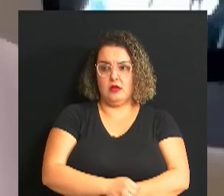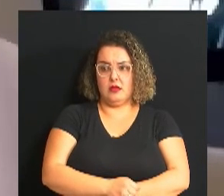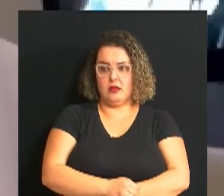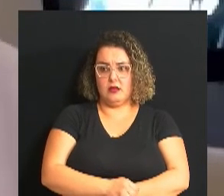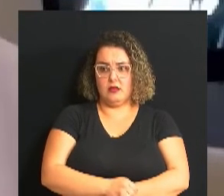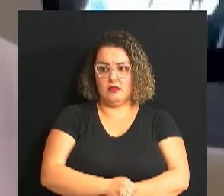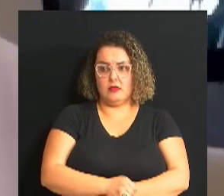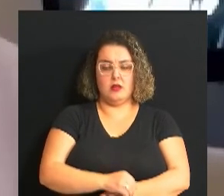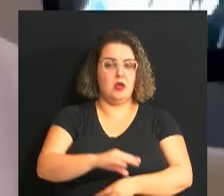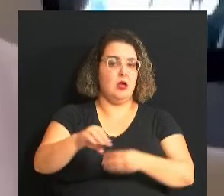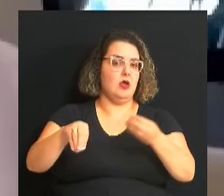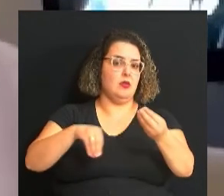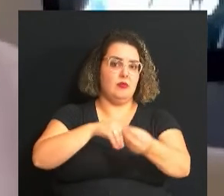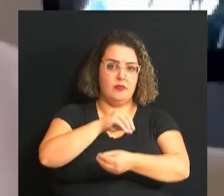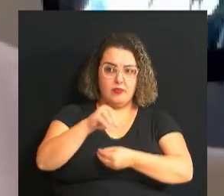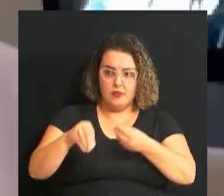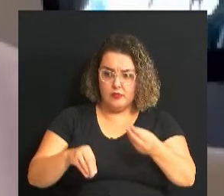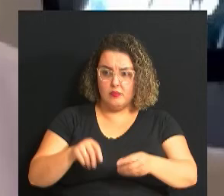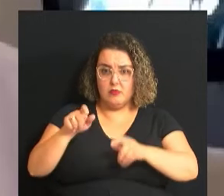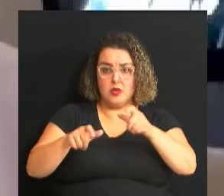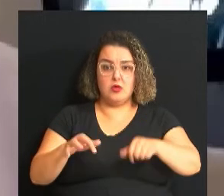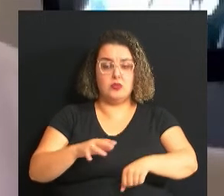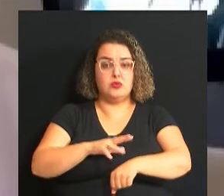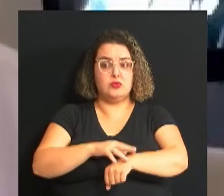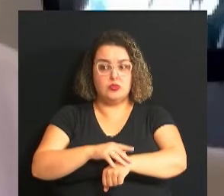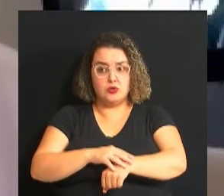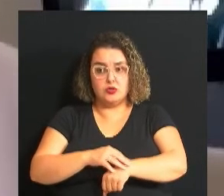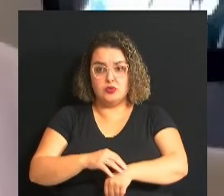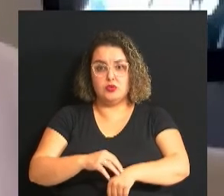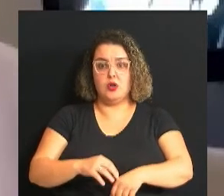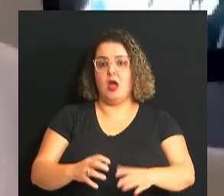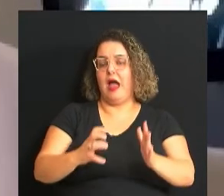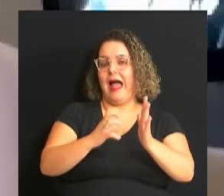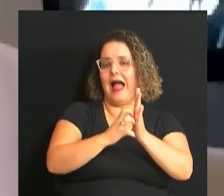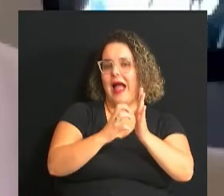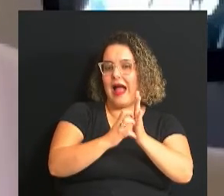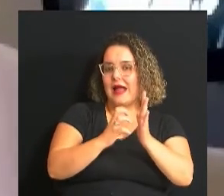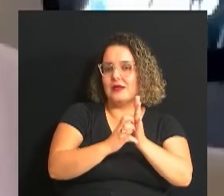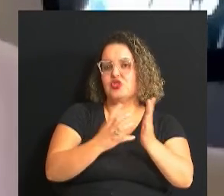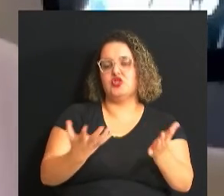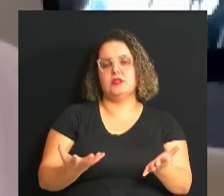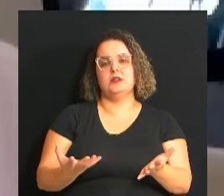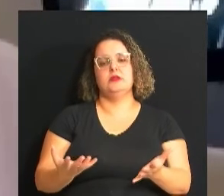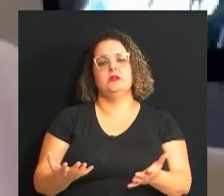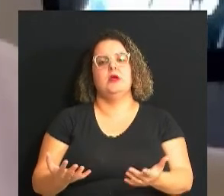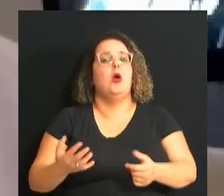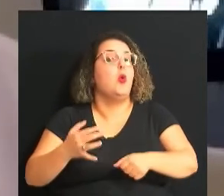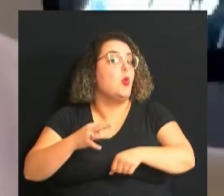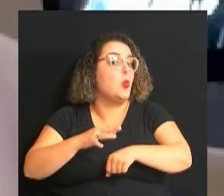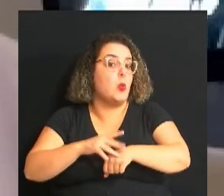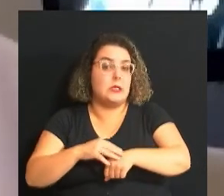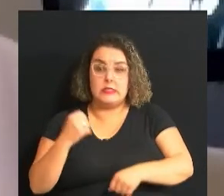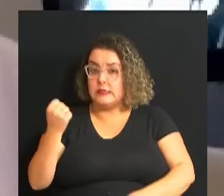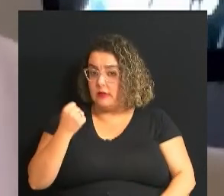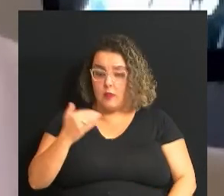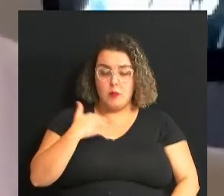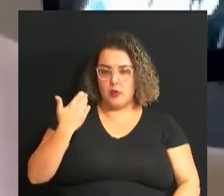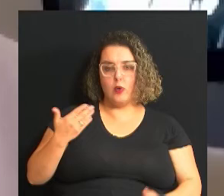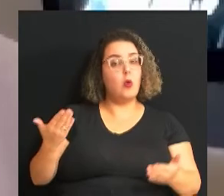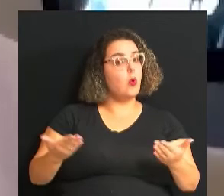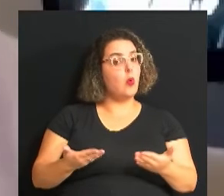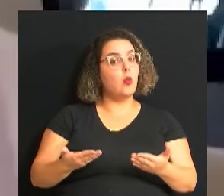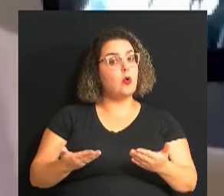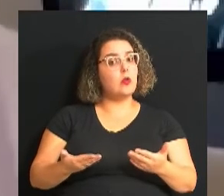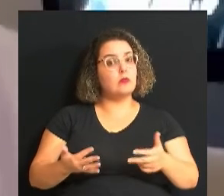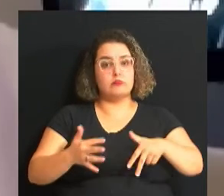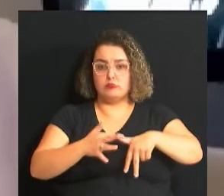envolvia pessoas que estavam doentes, que tinham AIDS, pessoas que tinham doenças graves, que iam morrer. Hoje, o paciente aidético,